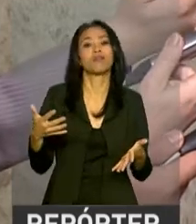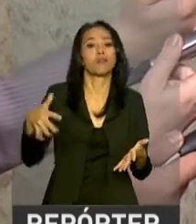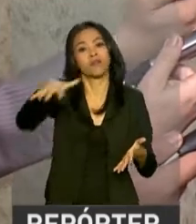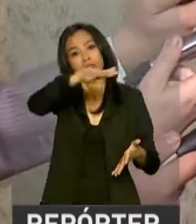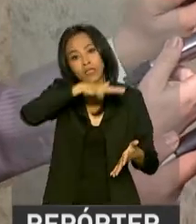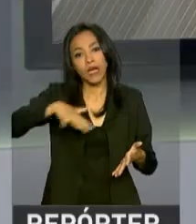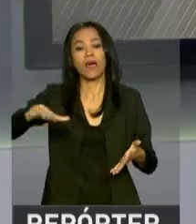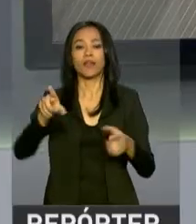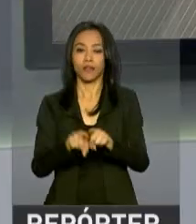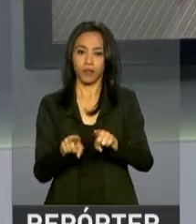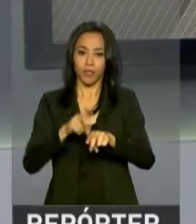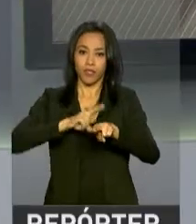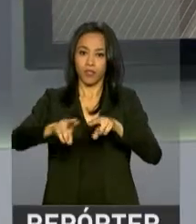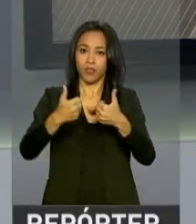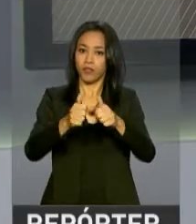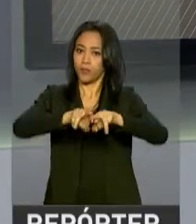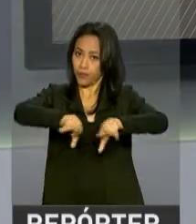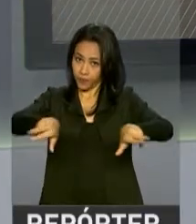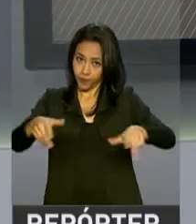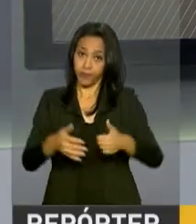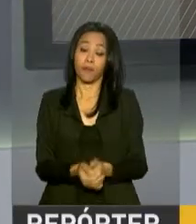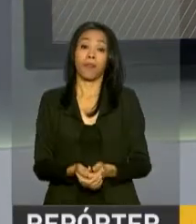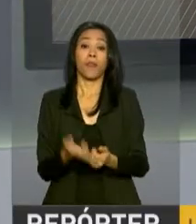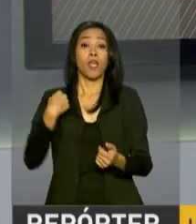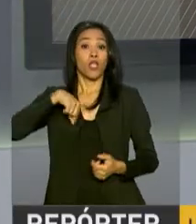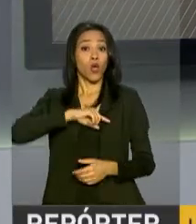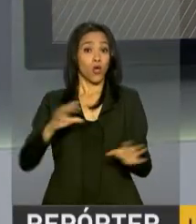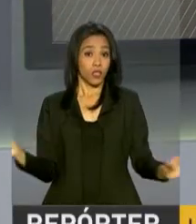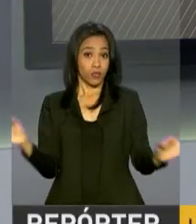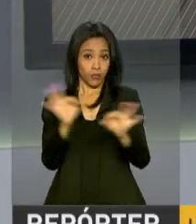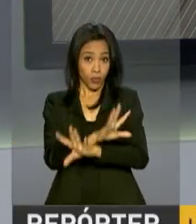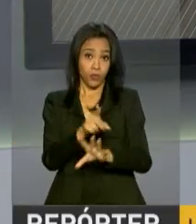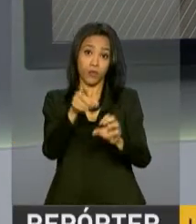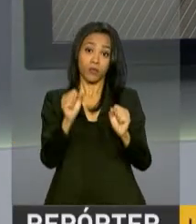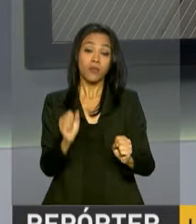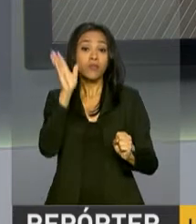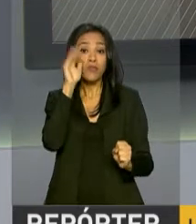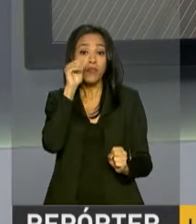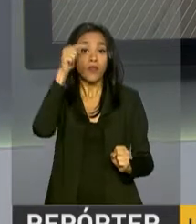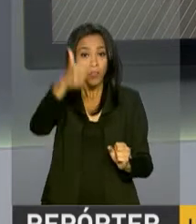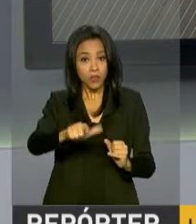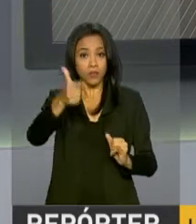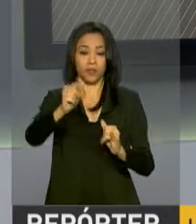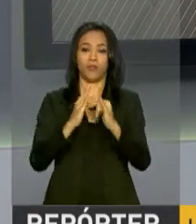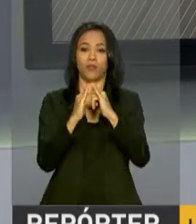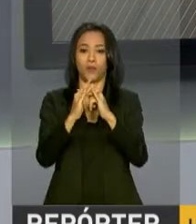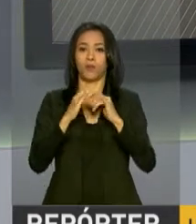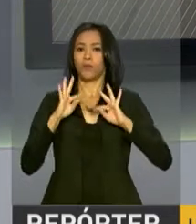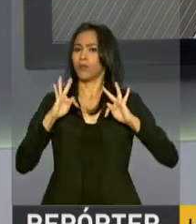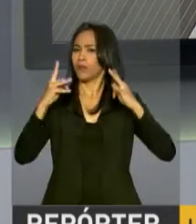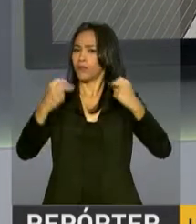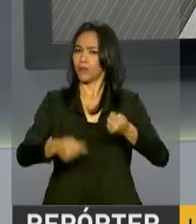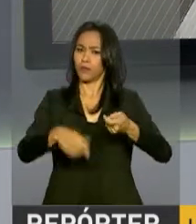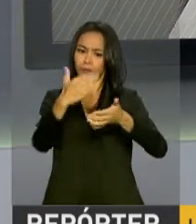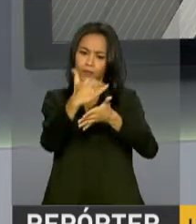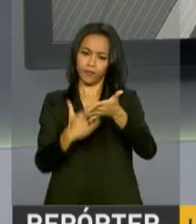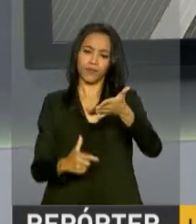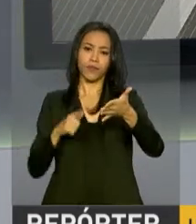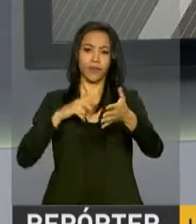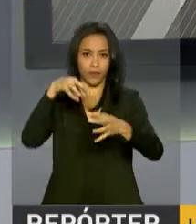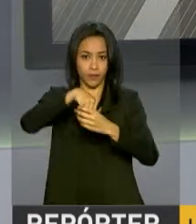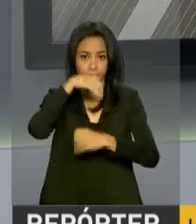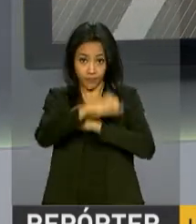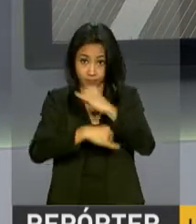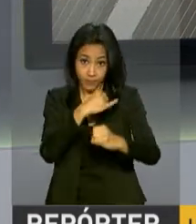transportes nós ficamos por aqui você pode rever as reportagens no youtube e toda a nossa programação também está na página da